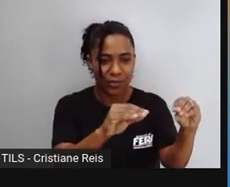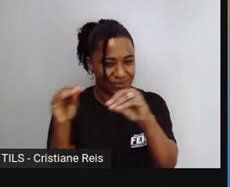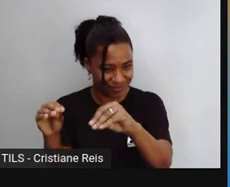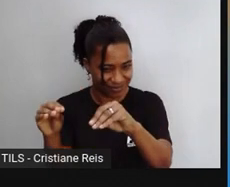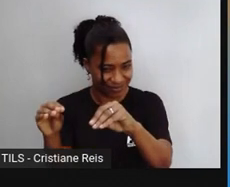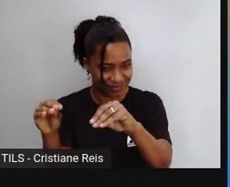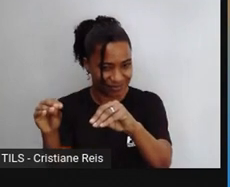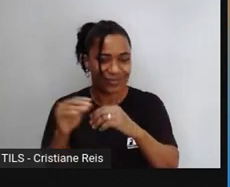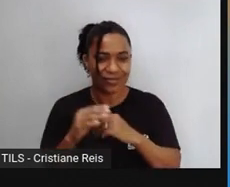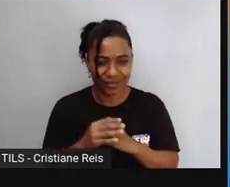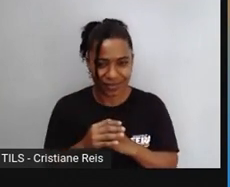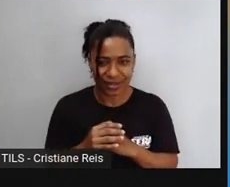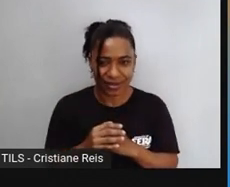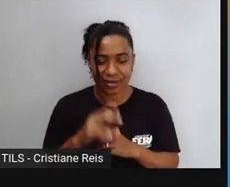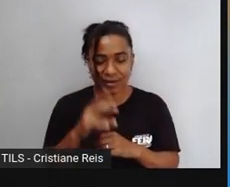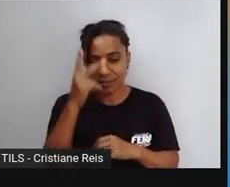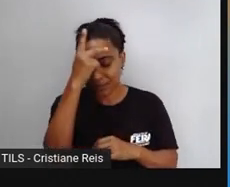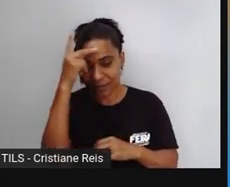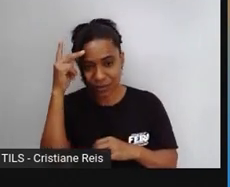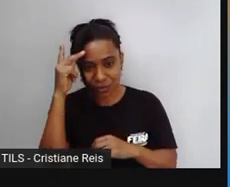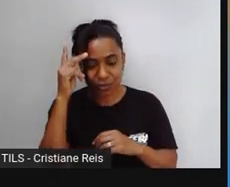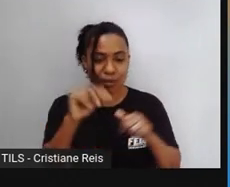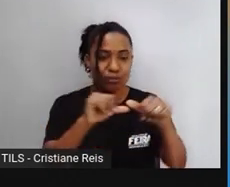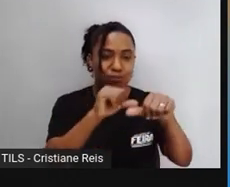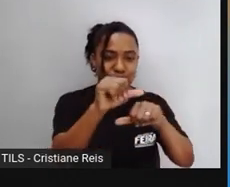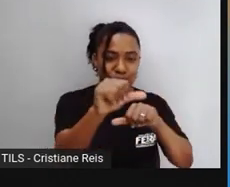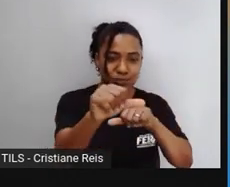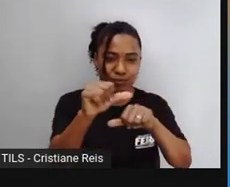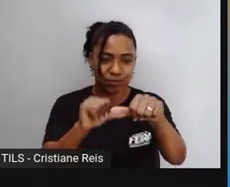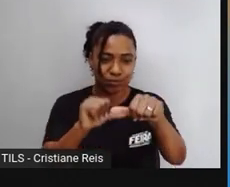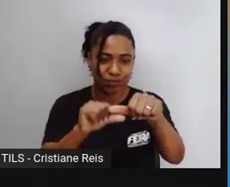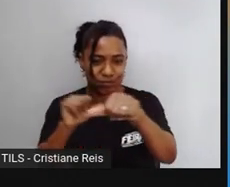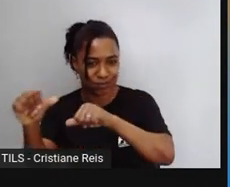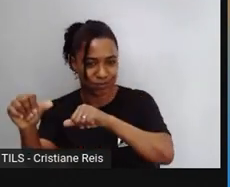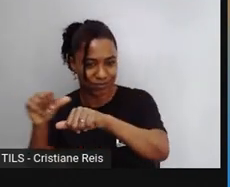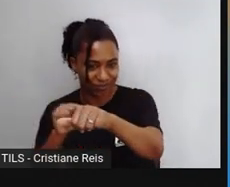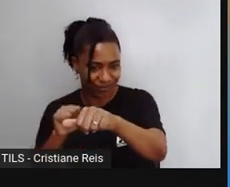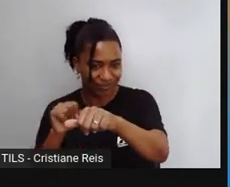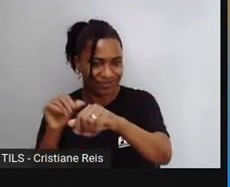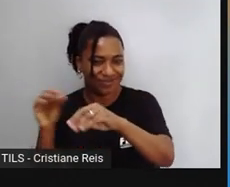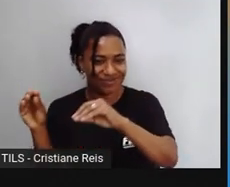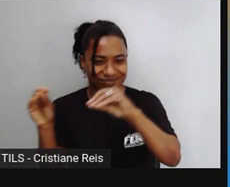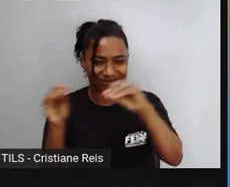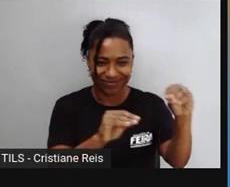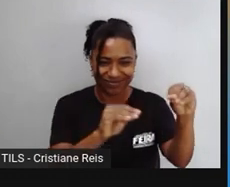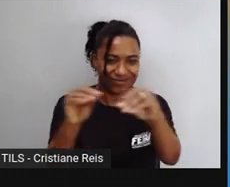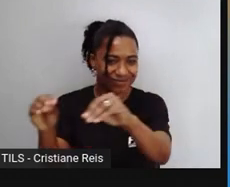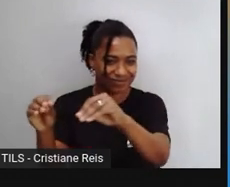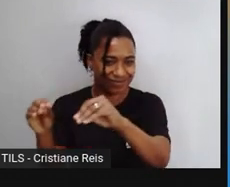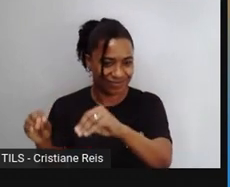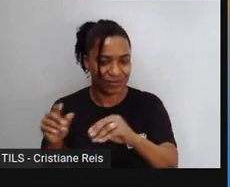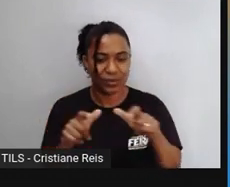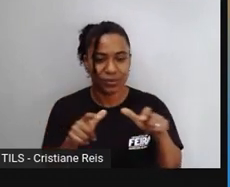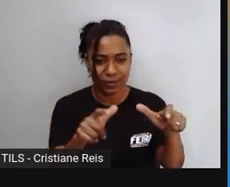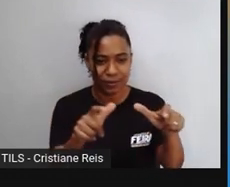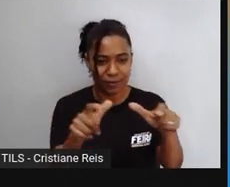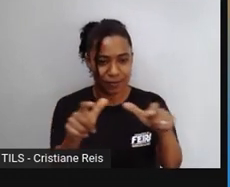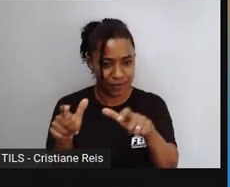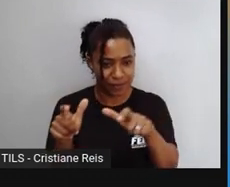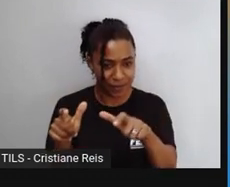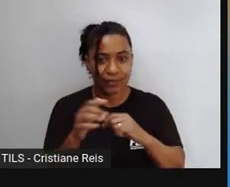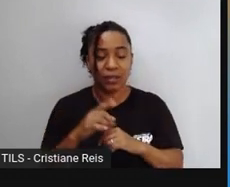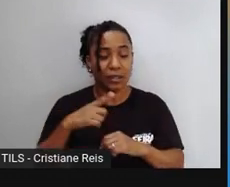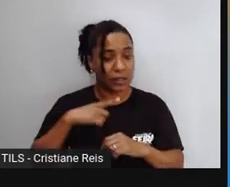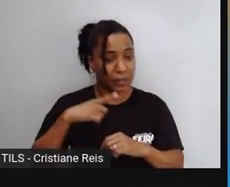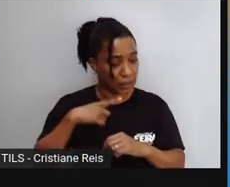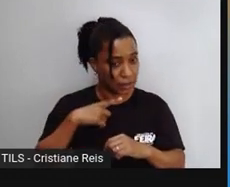vivem permanentemente mudando de um lugar para outro. Tradicionalmente, esse tipo de moradia é feita de peles,